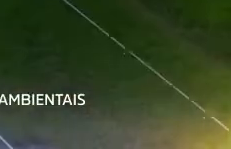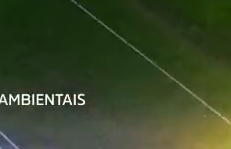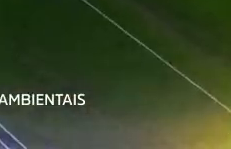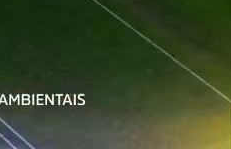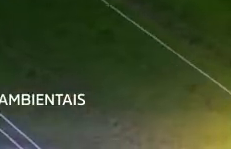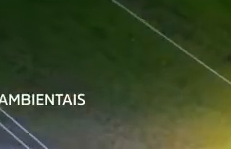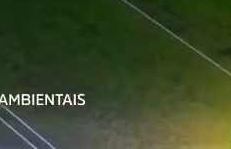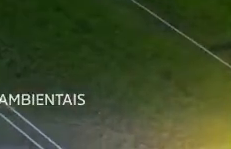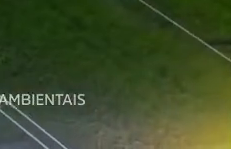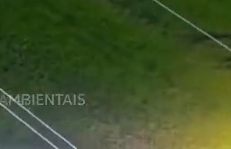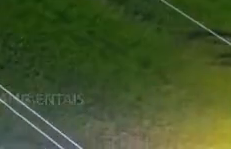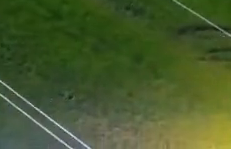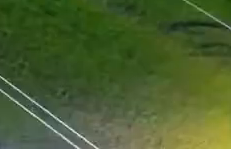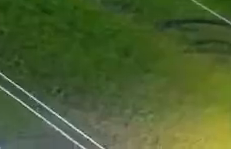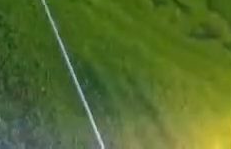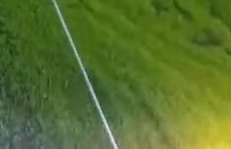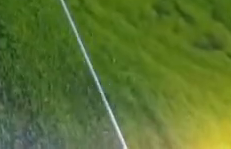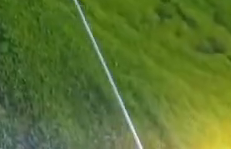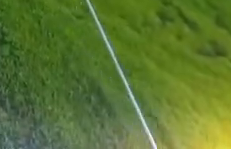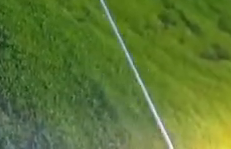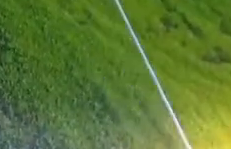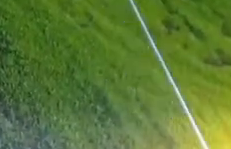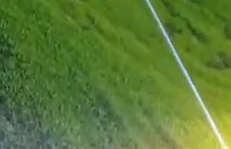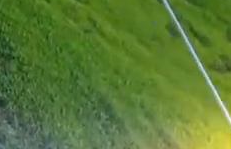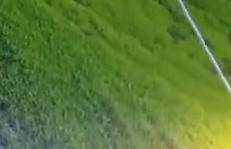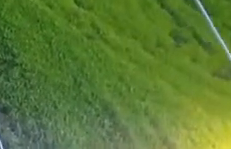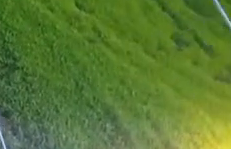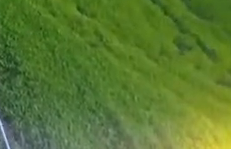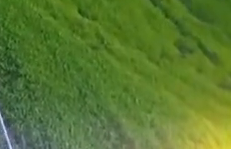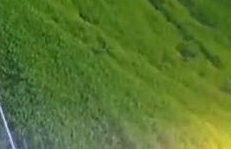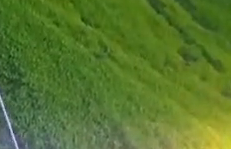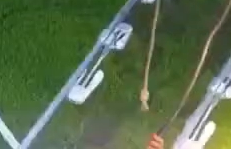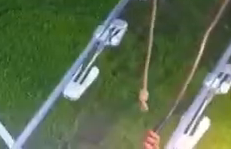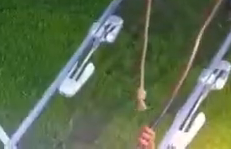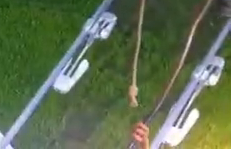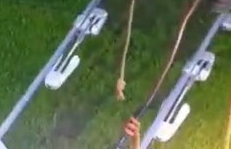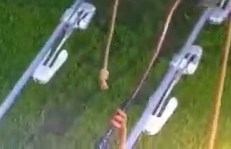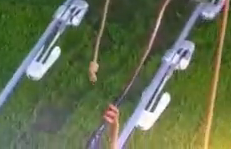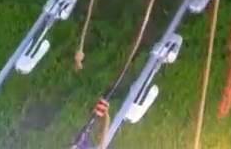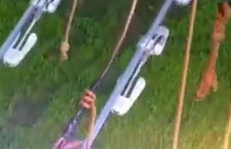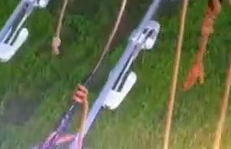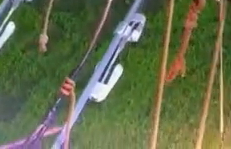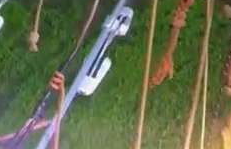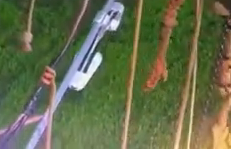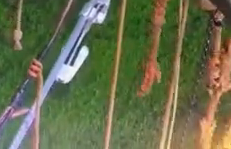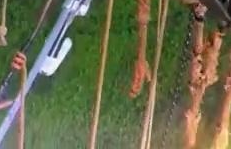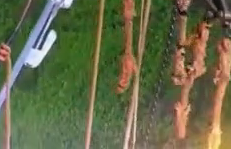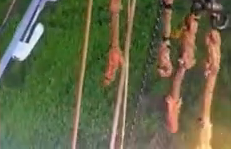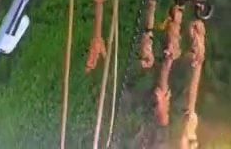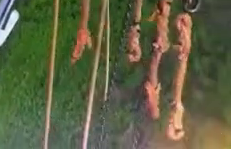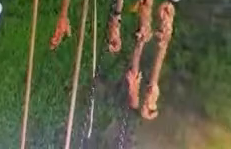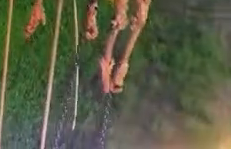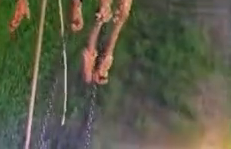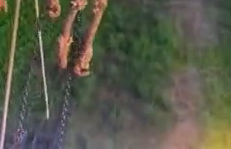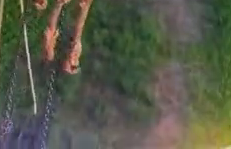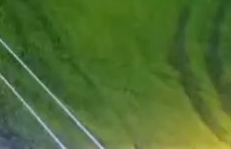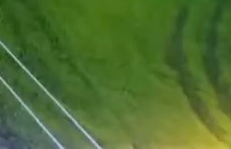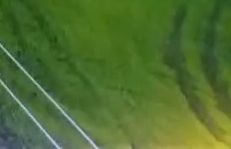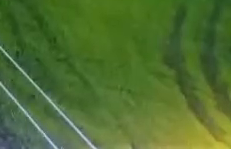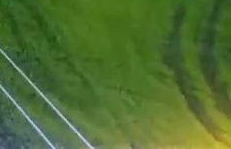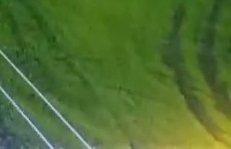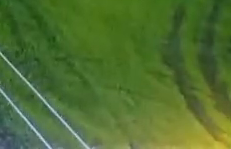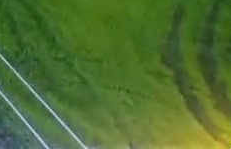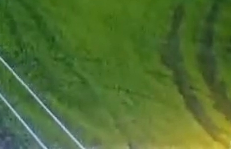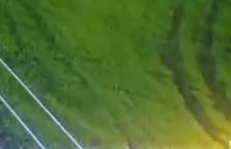durante a obra foram gerados aproximadamente 2000 empregos formando um time talentoso e competente